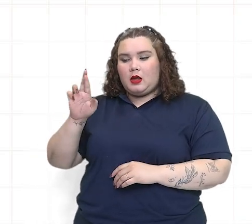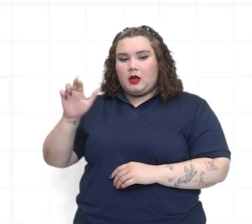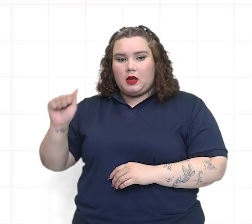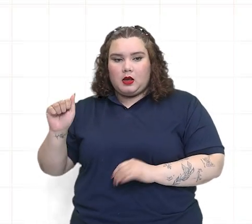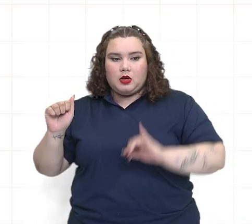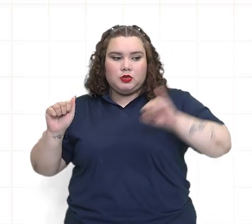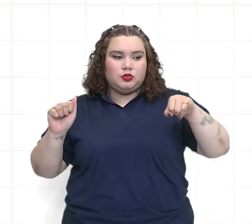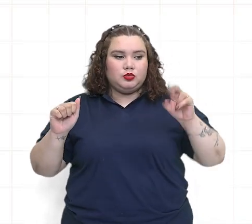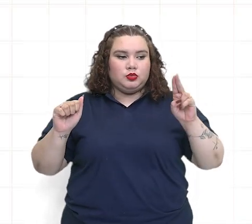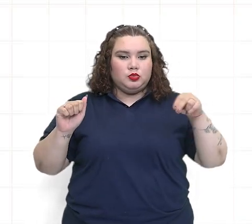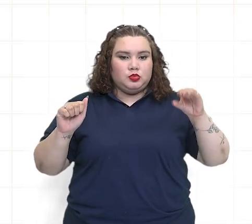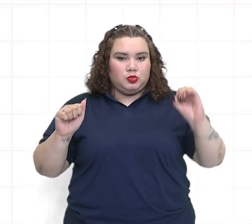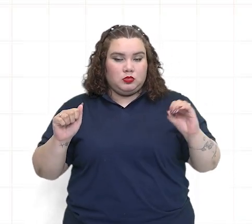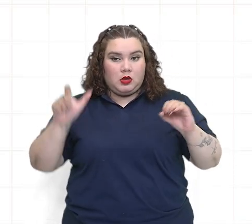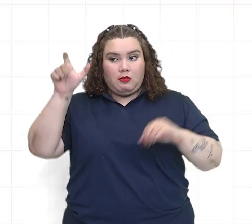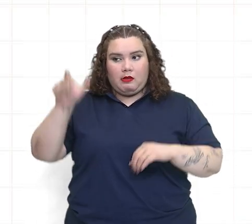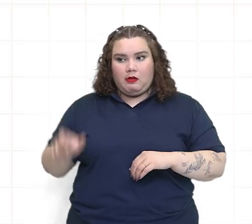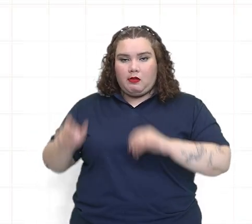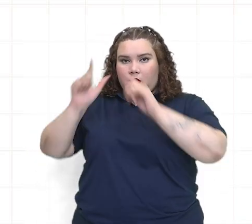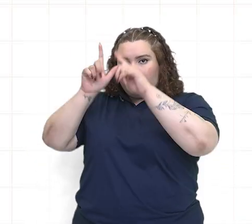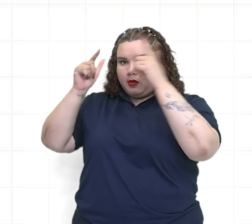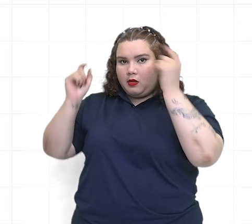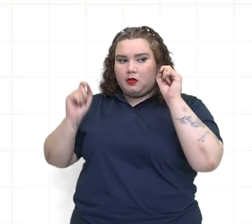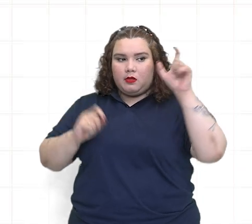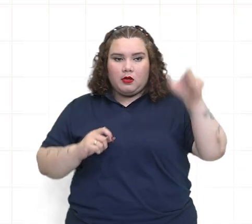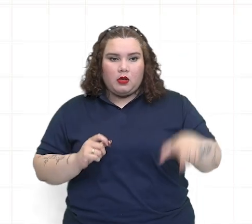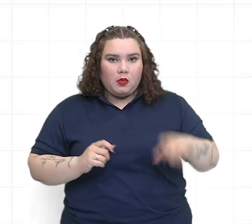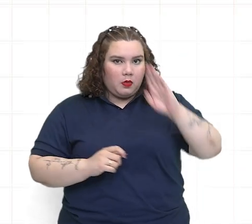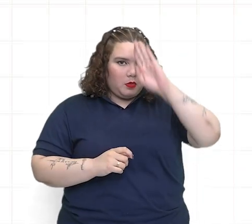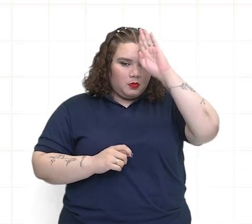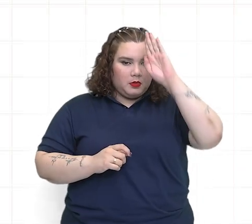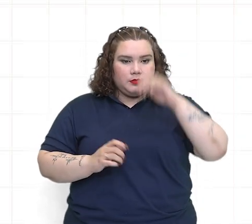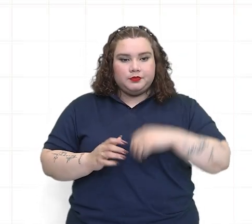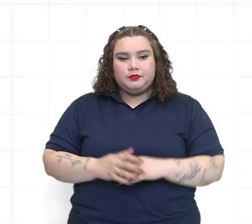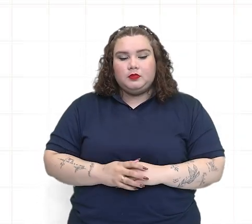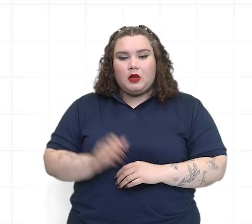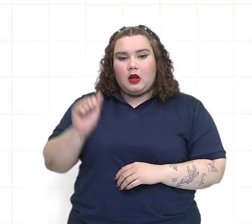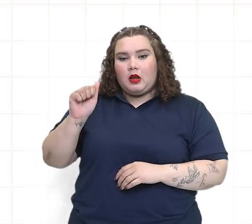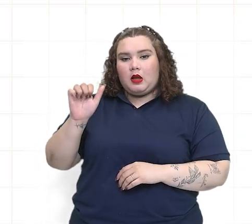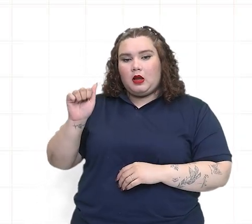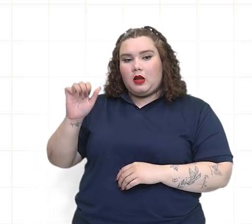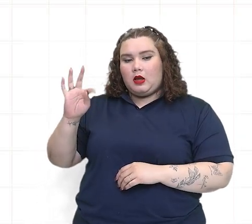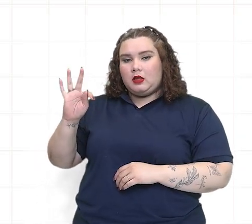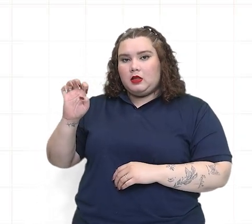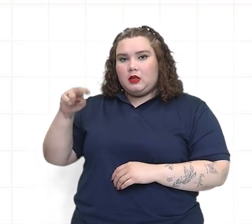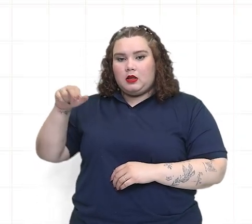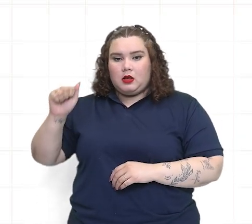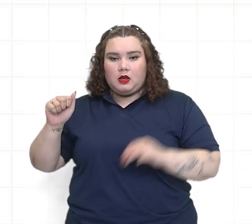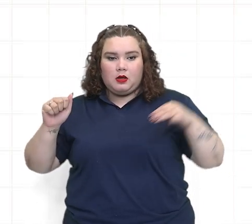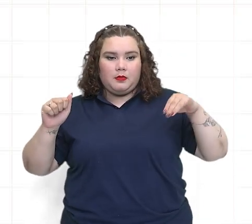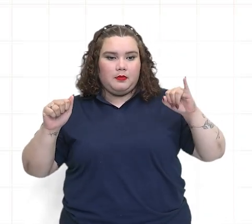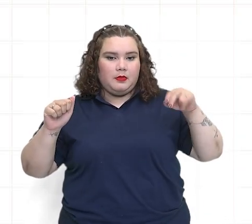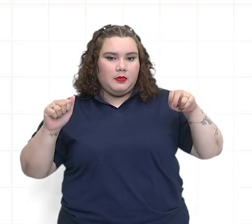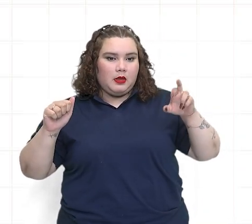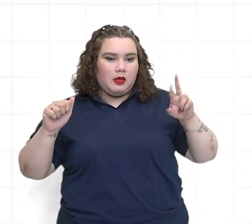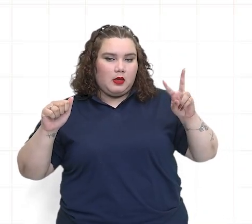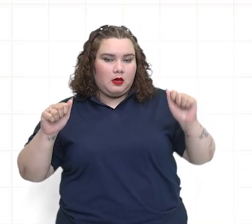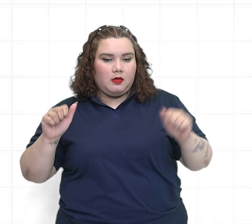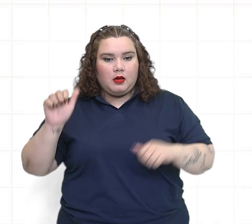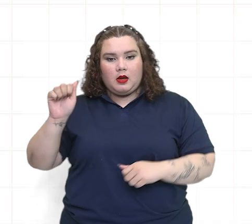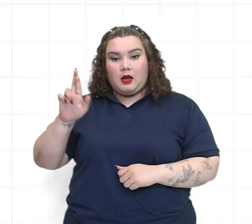Juno. Atena, né, deusa da inteligência, Minerva. Ares, o deus da guerra, para os romanos,